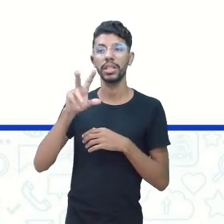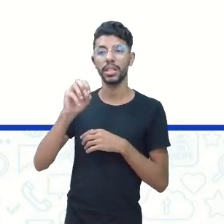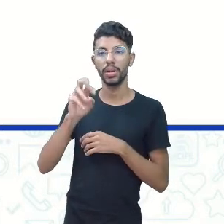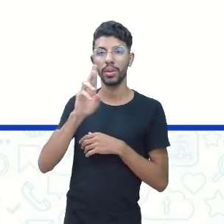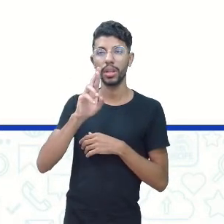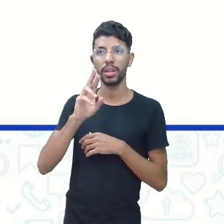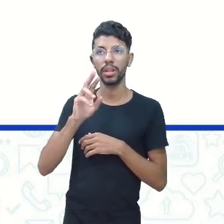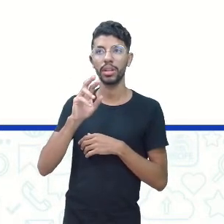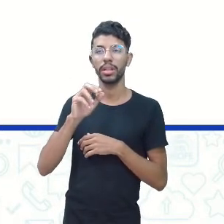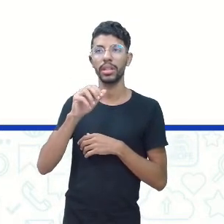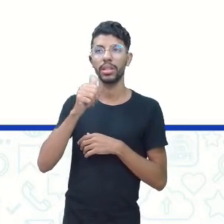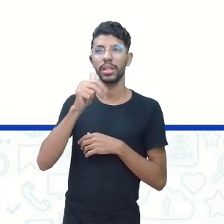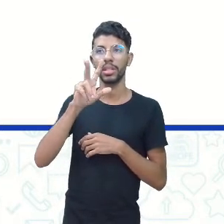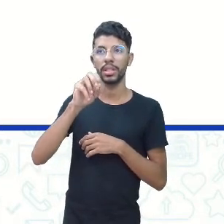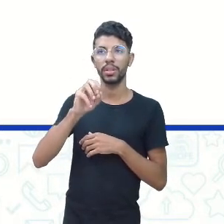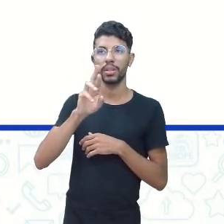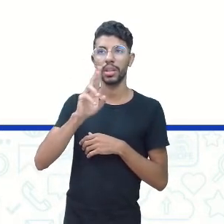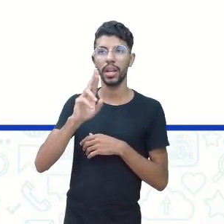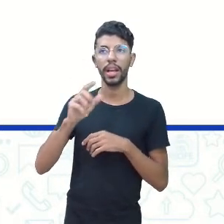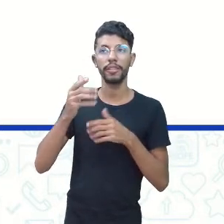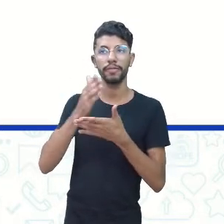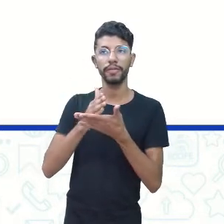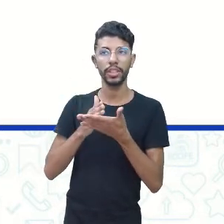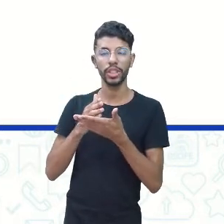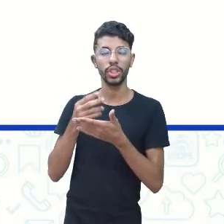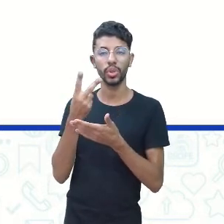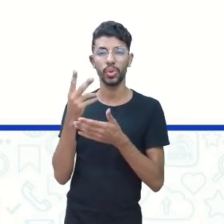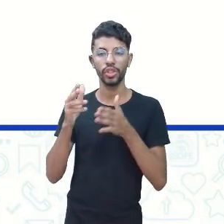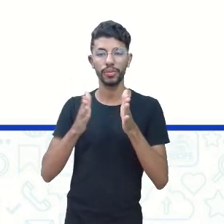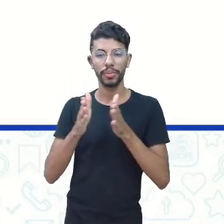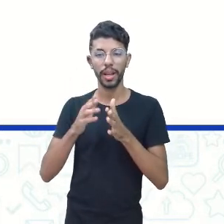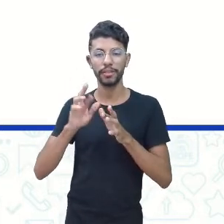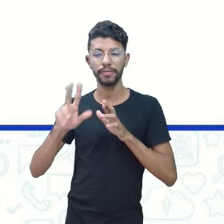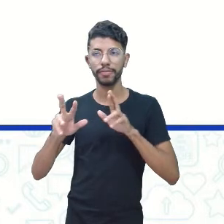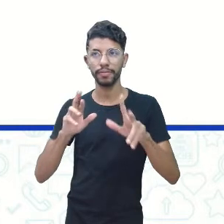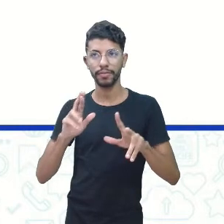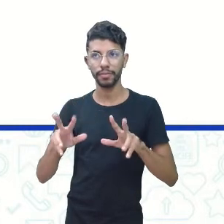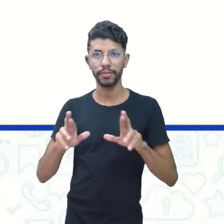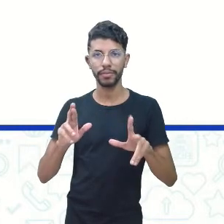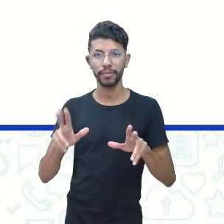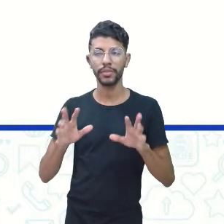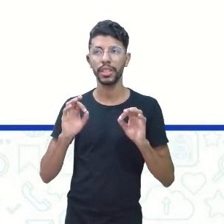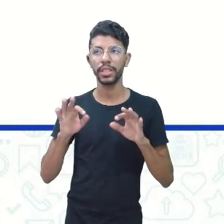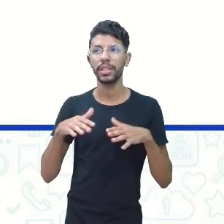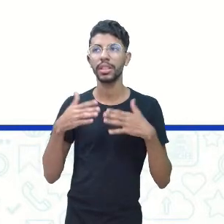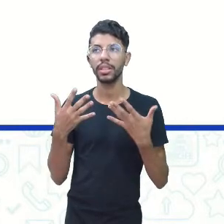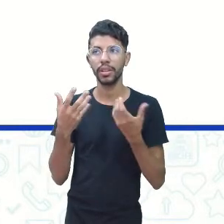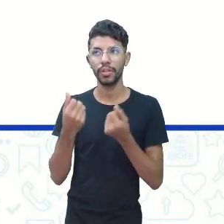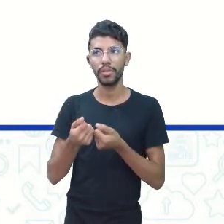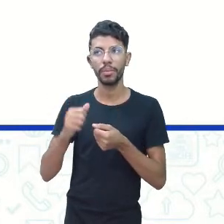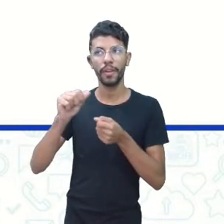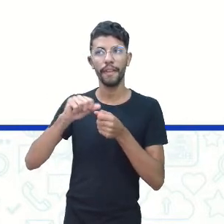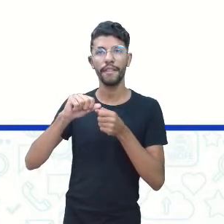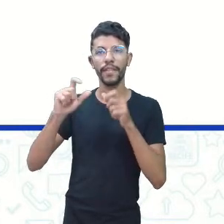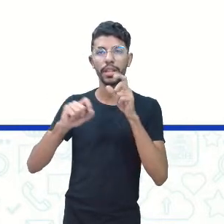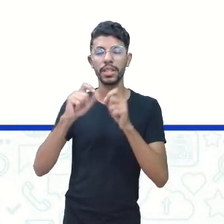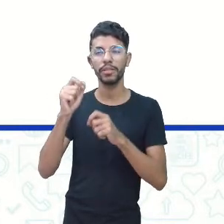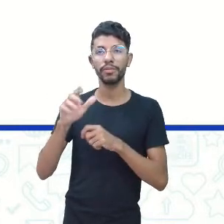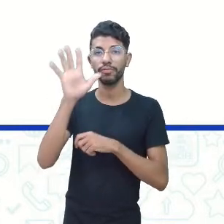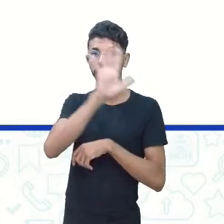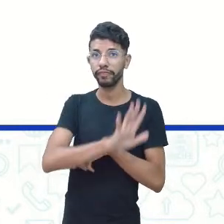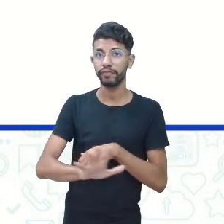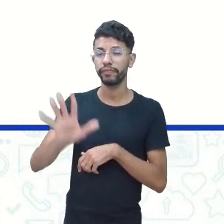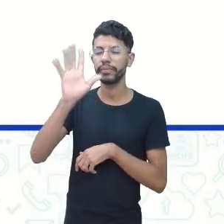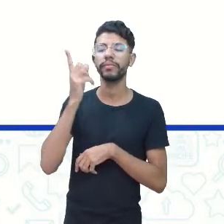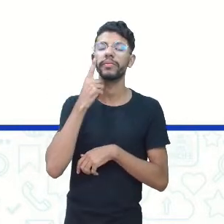duas partes. Essas duas partes têm valores diferentes. Então, vamos fazer aqui uma generalização.